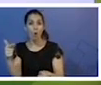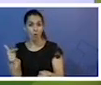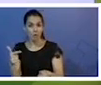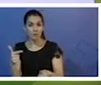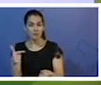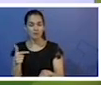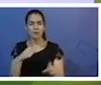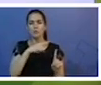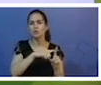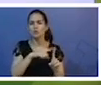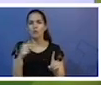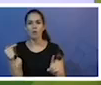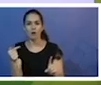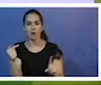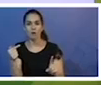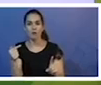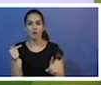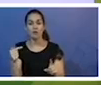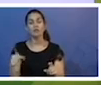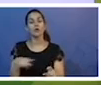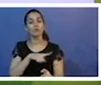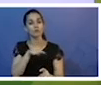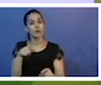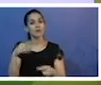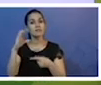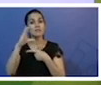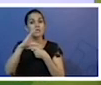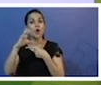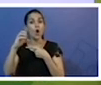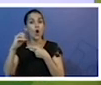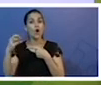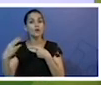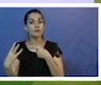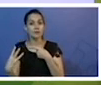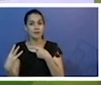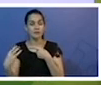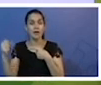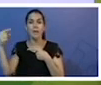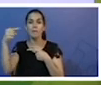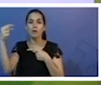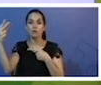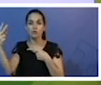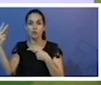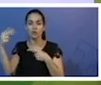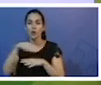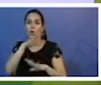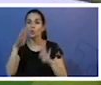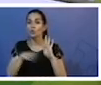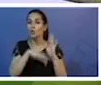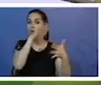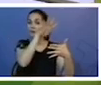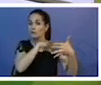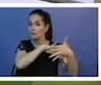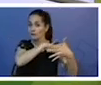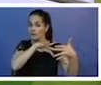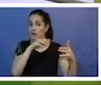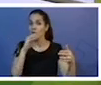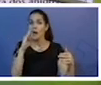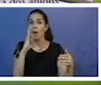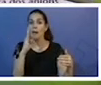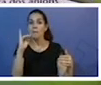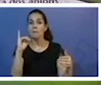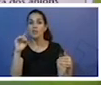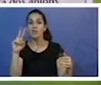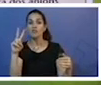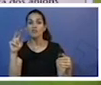aqui a gente vai ver que o CO3 ele também tem carga -2. Todos os que estão nessa tabela são bivalentes, eles têm